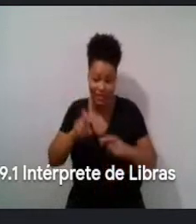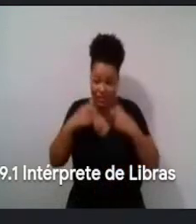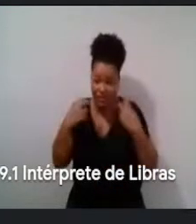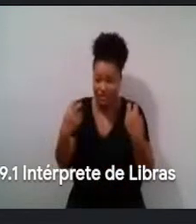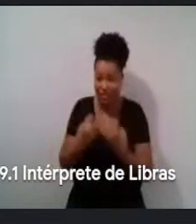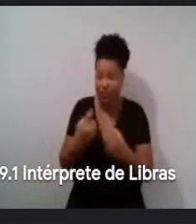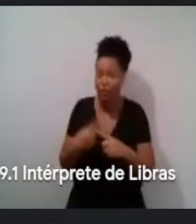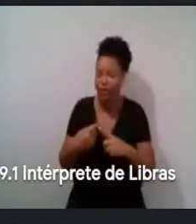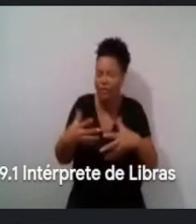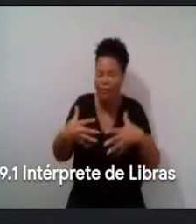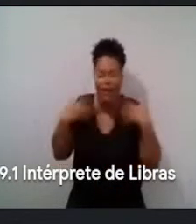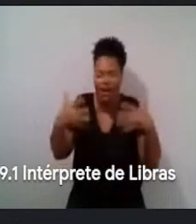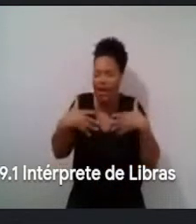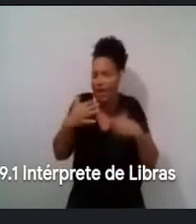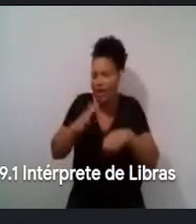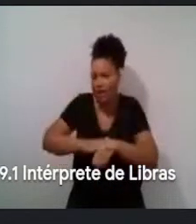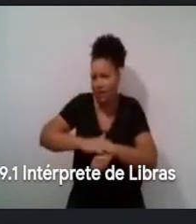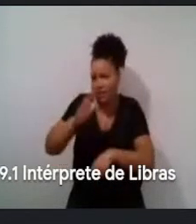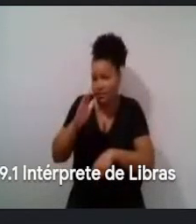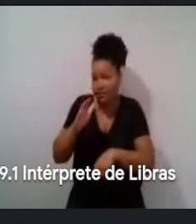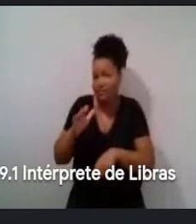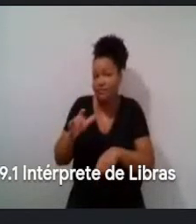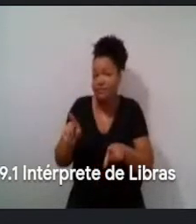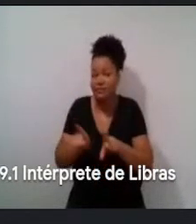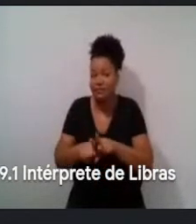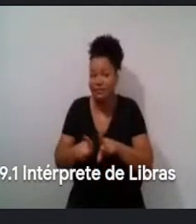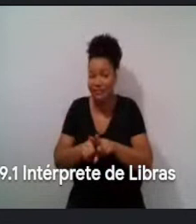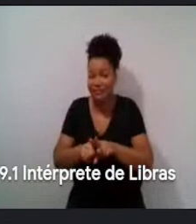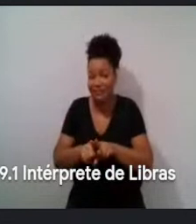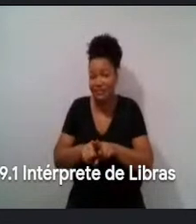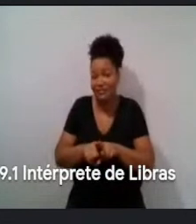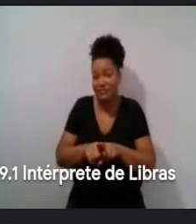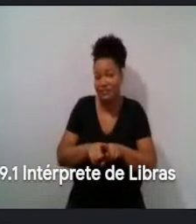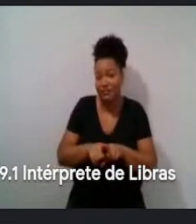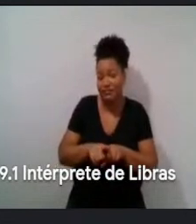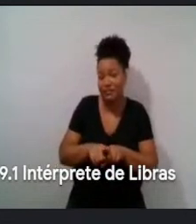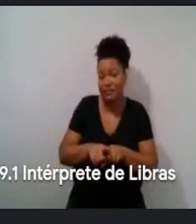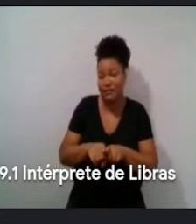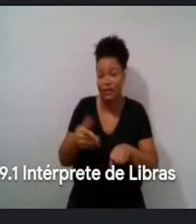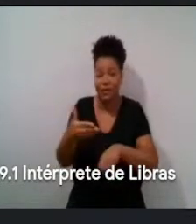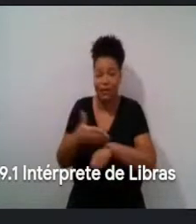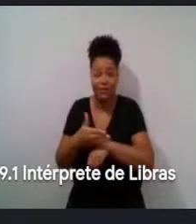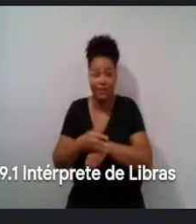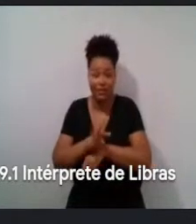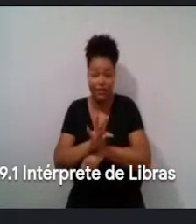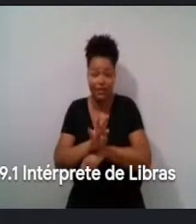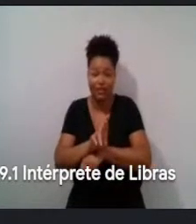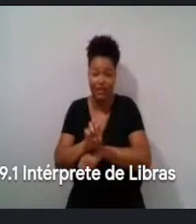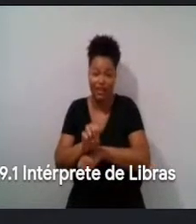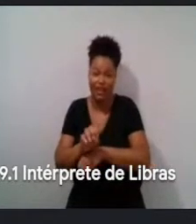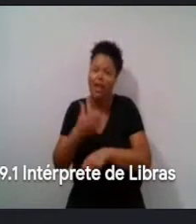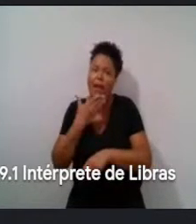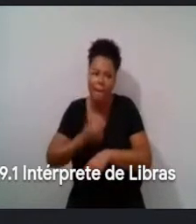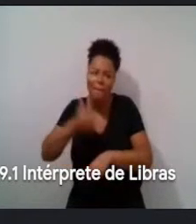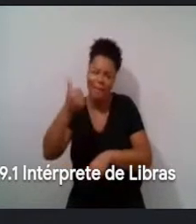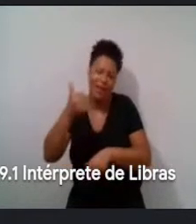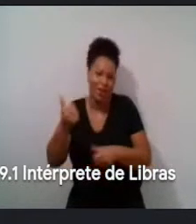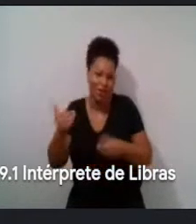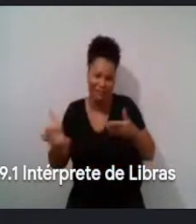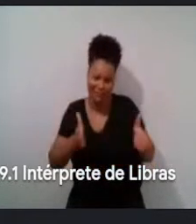assim prolongada e com a certa mordomia também do TRE, que aí fica melhor na época, né? Todos